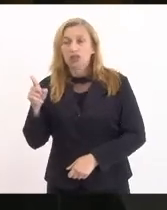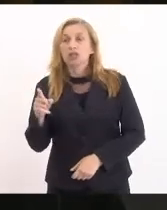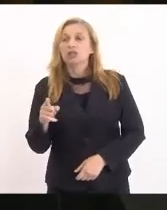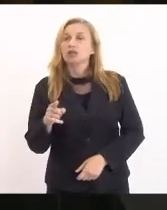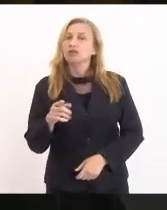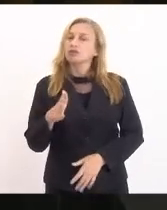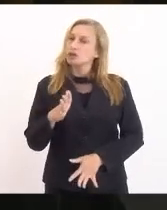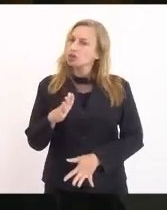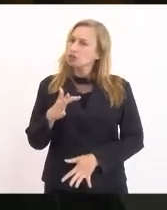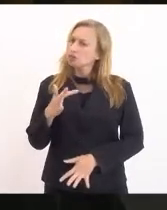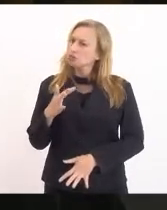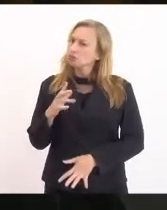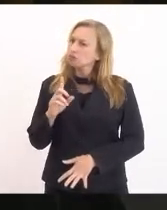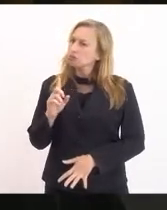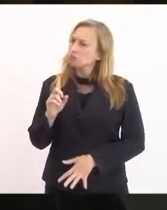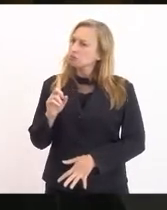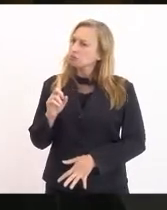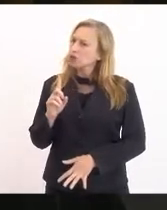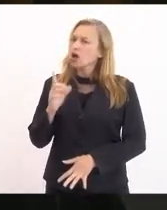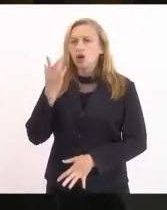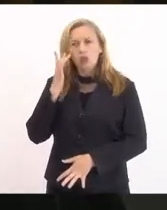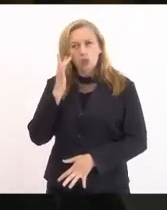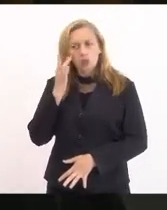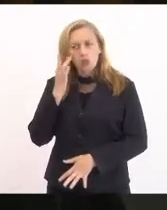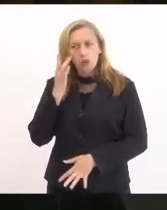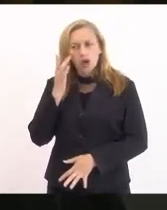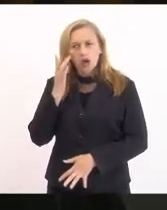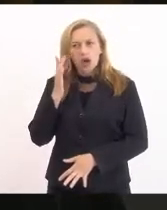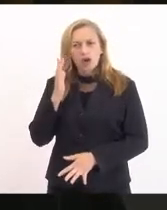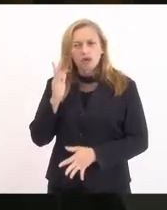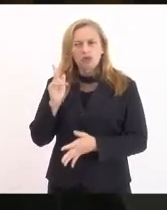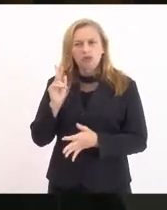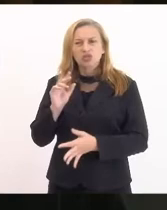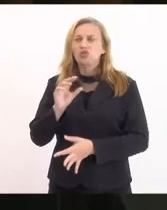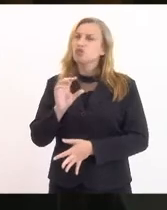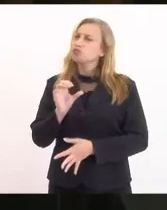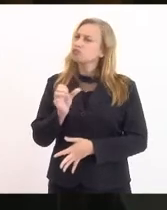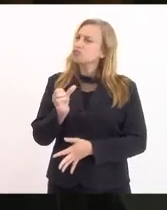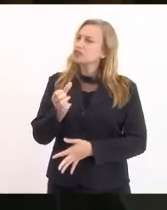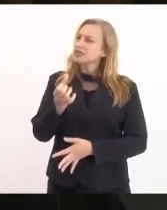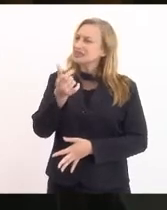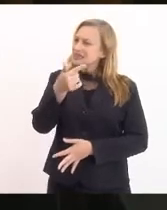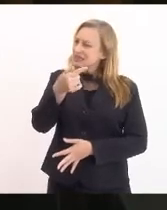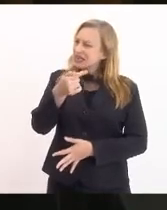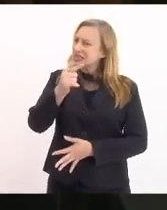salvo erro de memória, deu 7,5%.